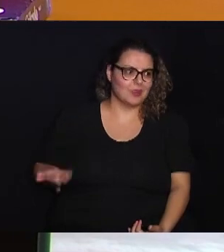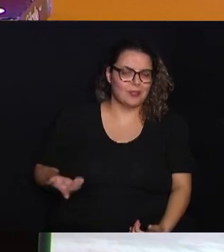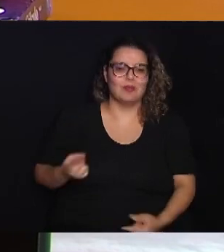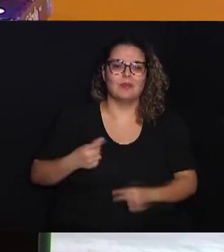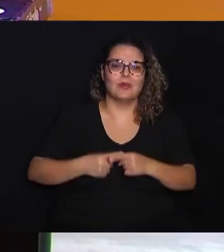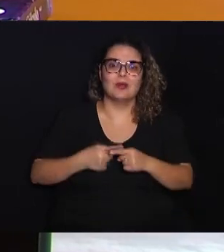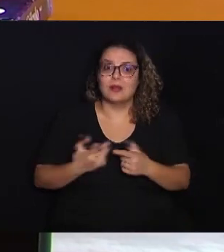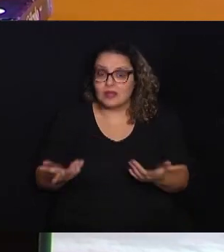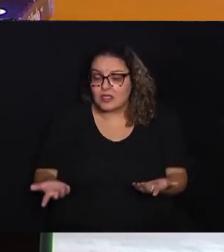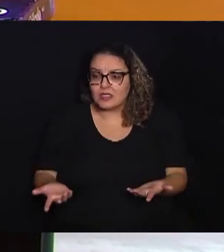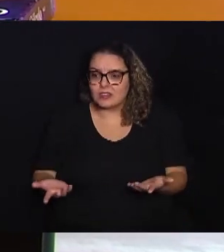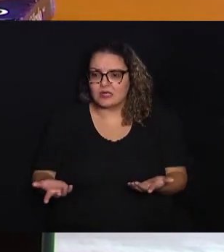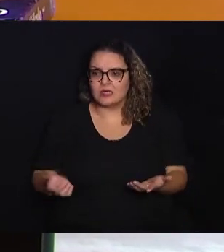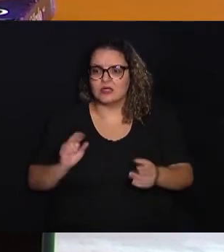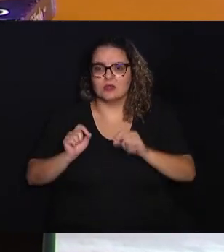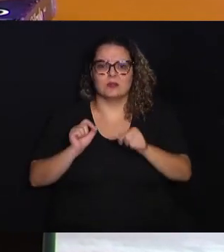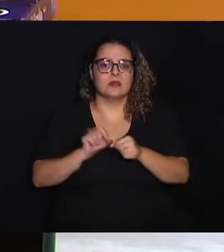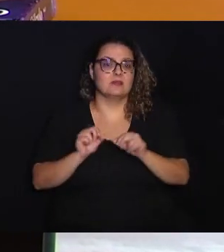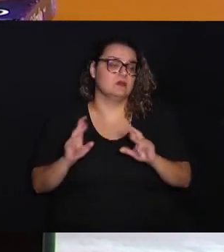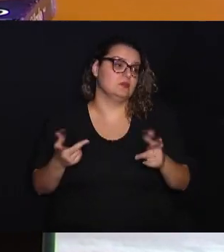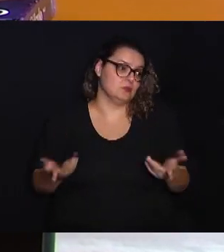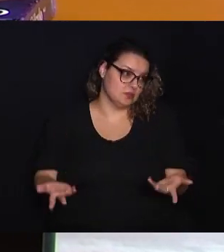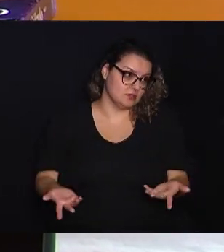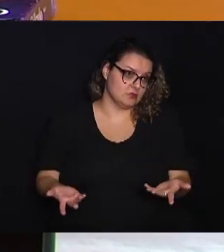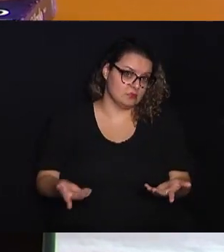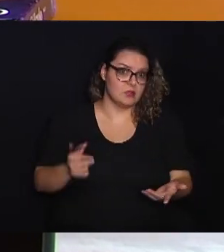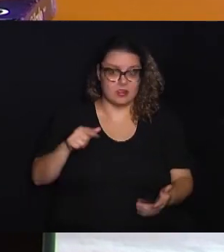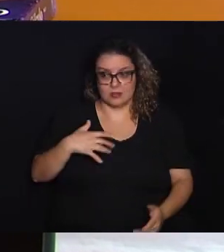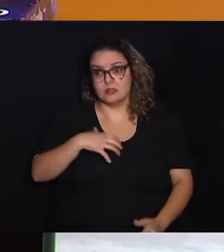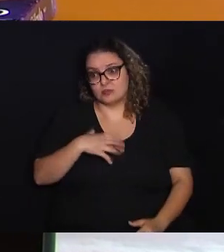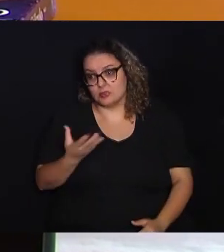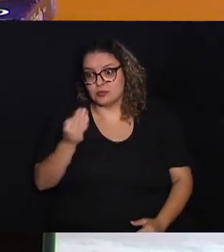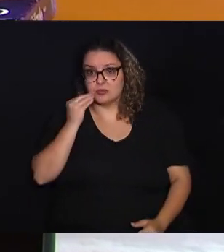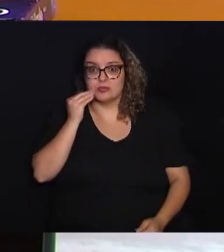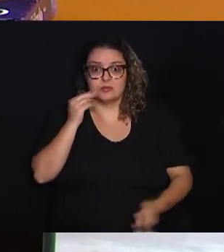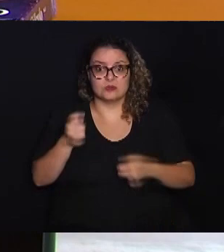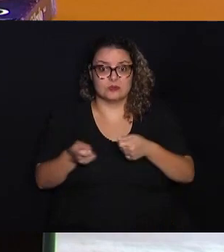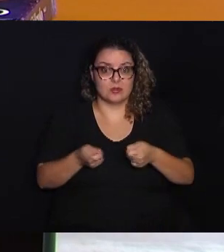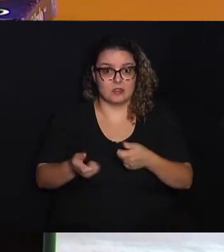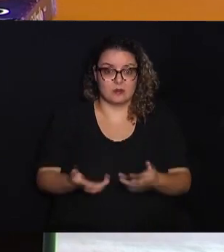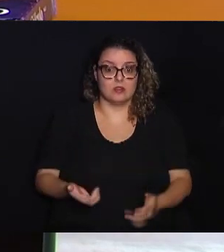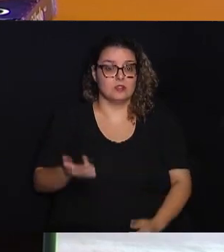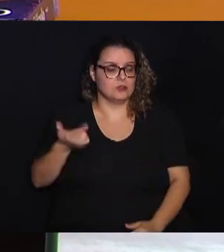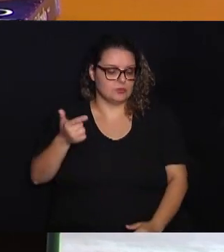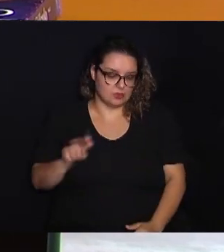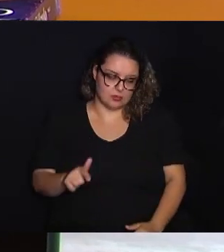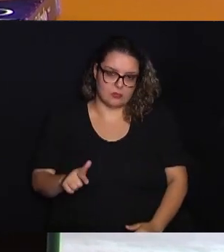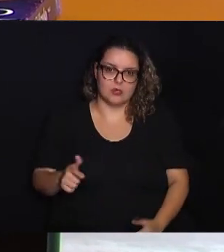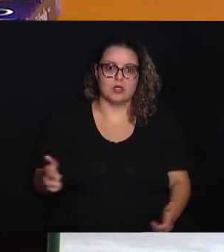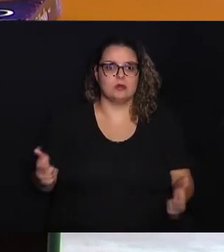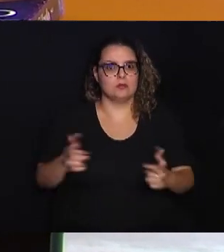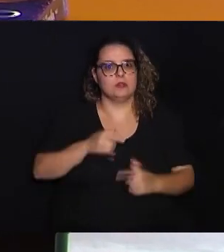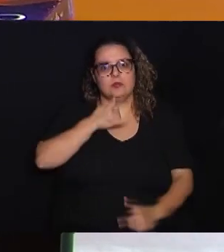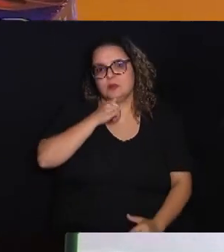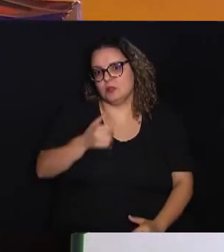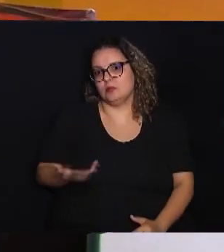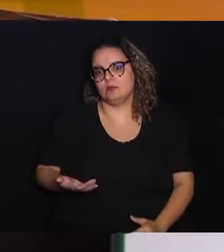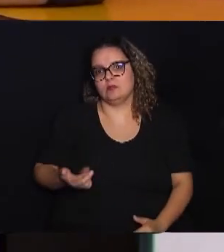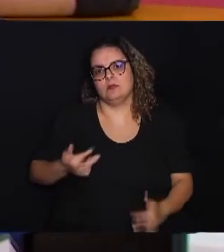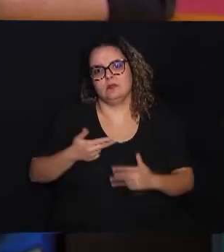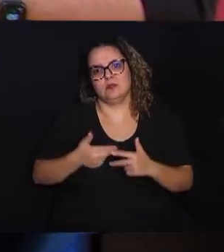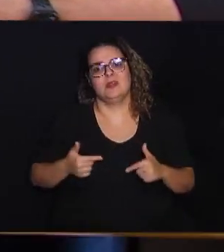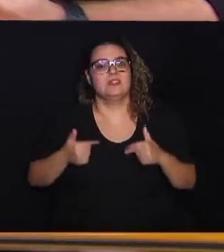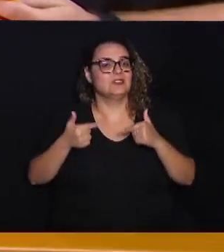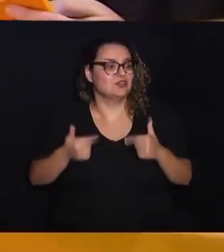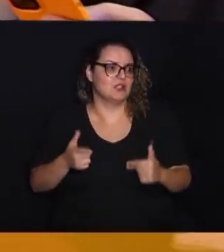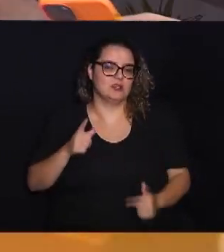que eu na conta. Por quê? O que ele está fazendo de diferente? Essa é uma forma de você tentar economizar. De novo, reduzir o consumo de energia elétrica é